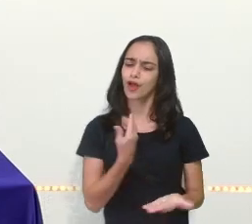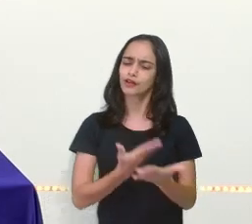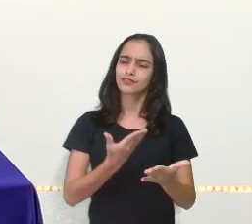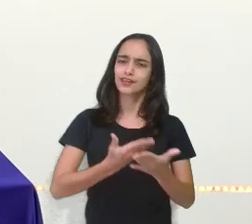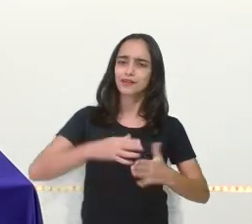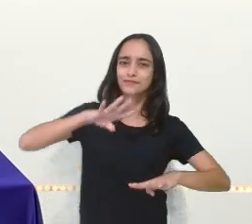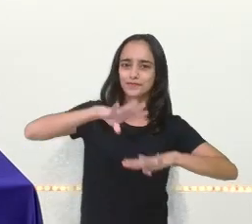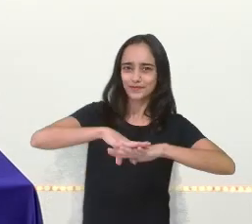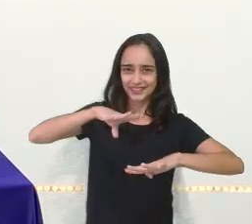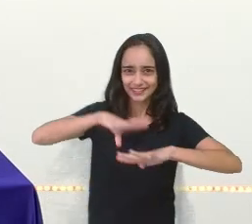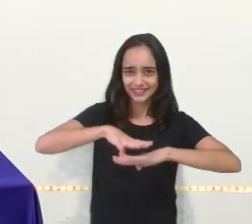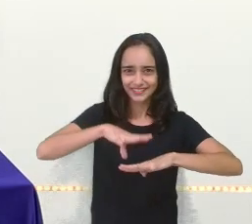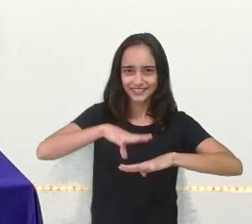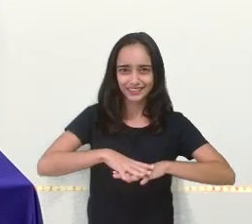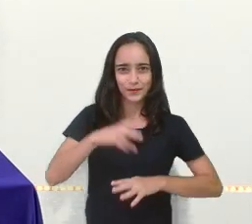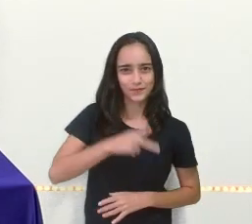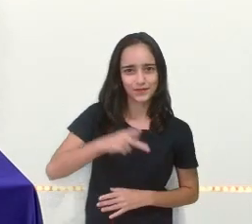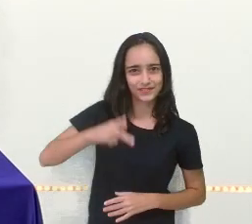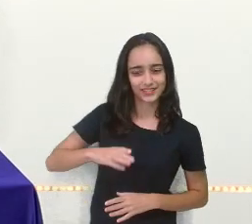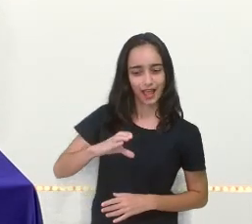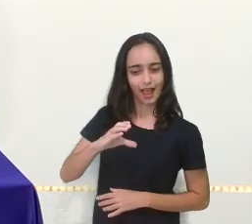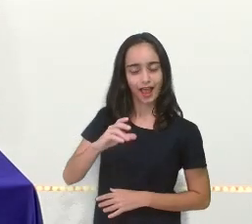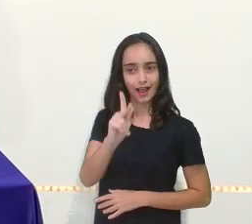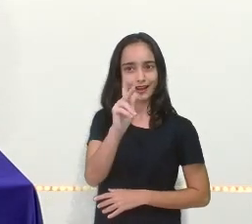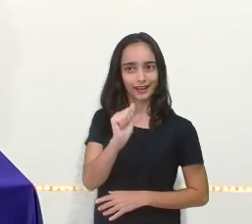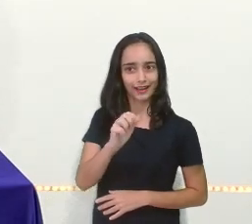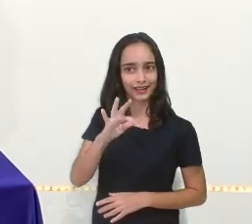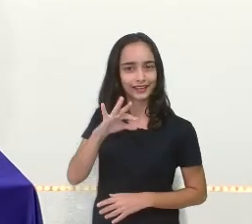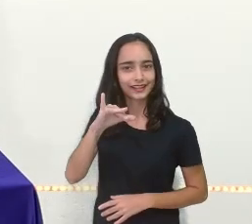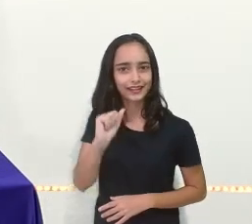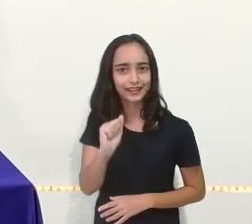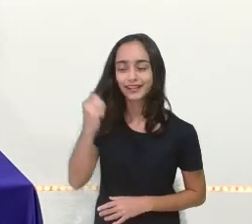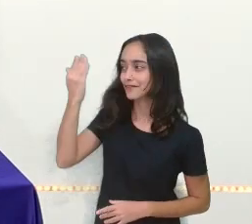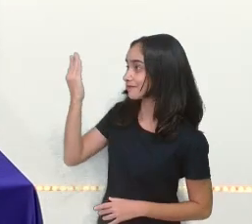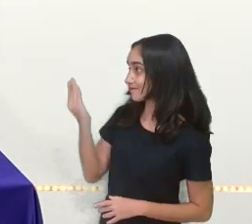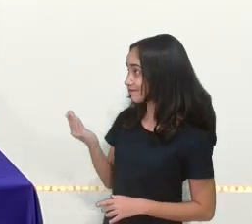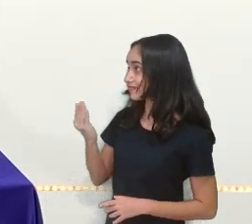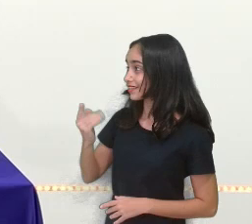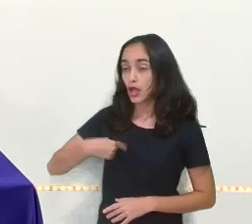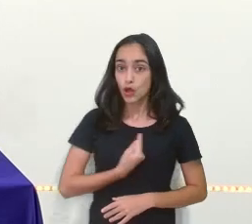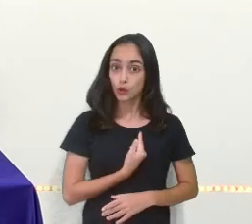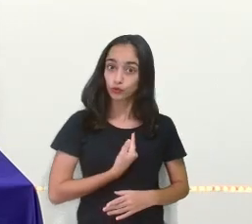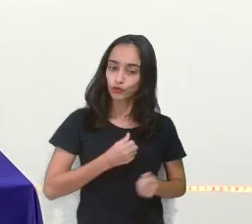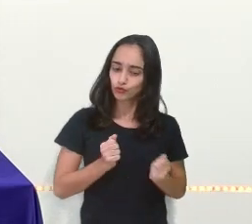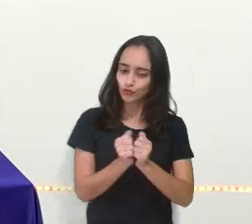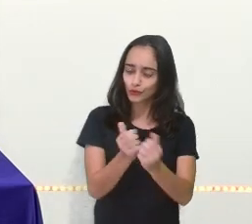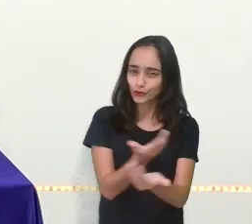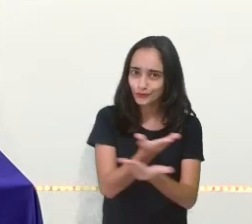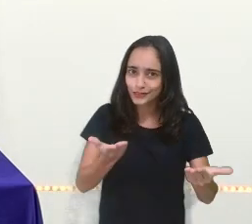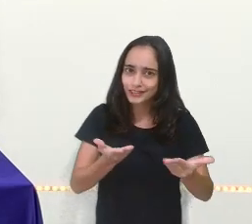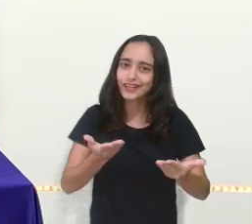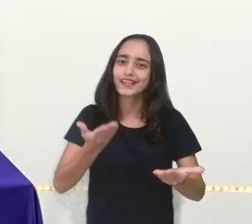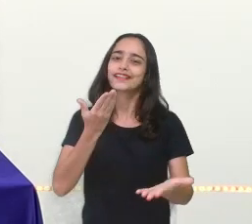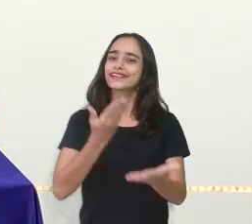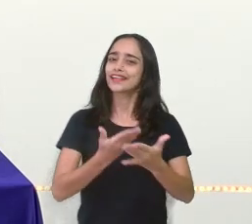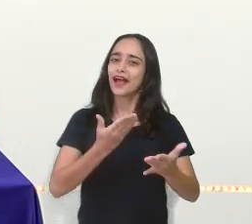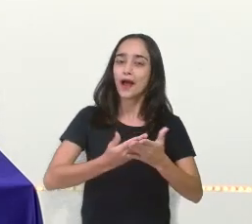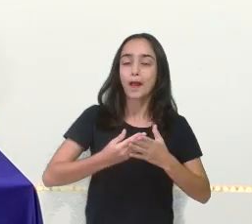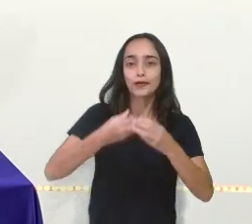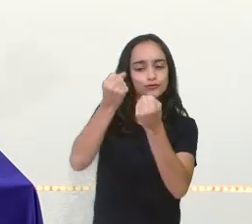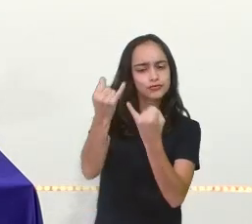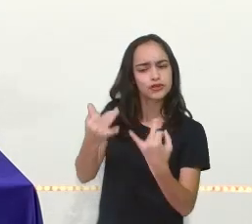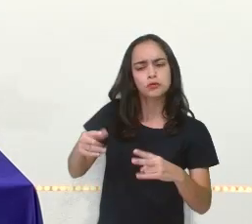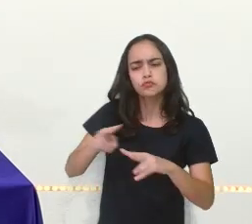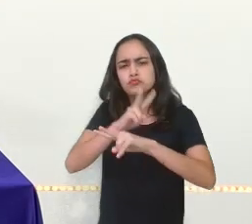de matemática. Eu sou a professora Kátia Xavier e estarei acompanhando em mais uma aula que vai falar